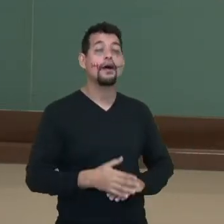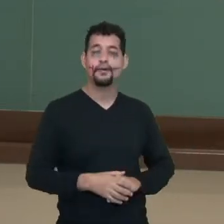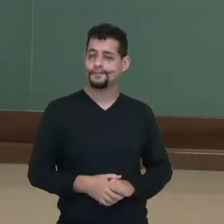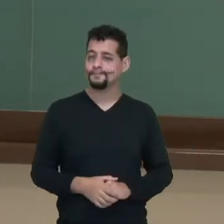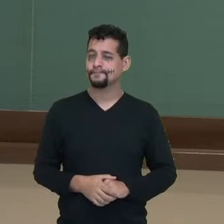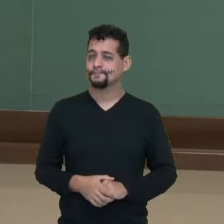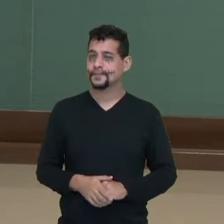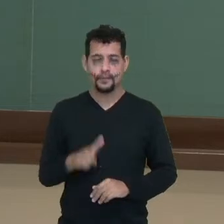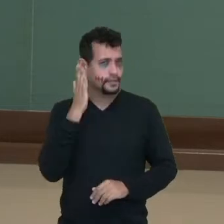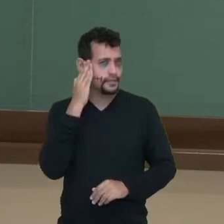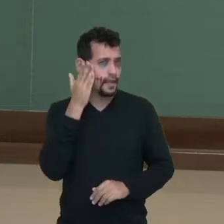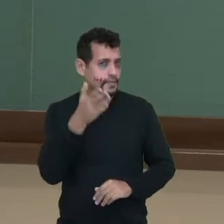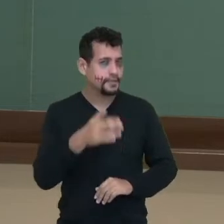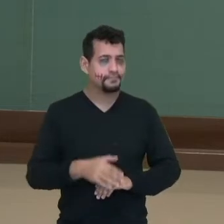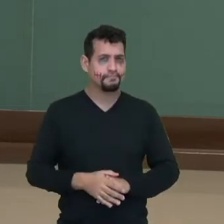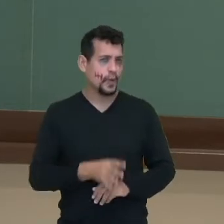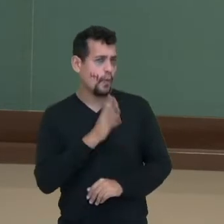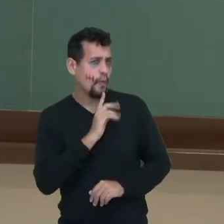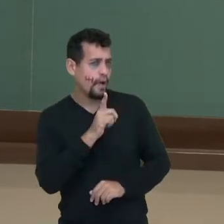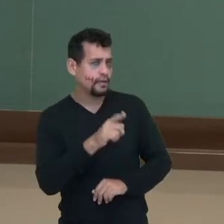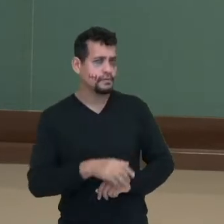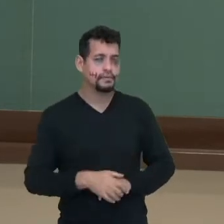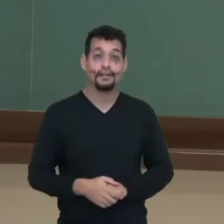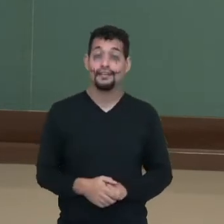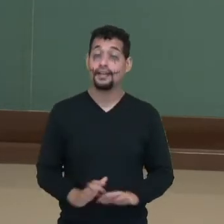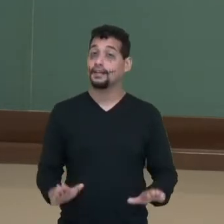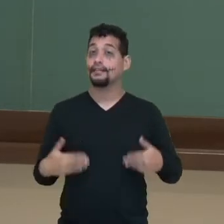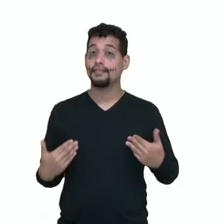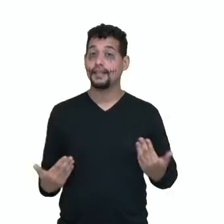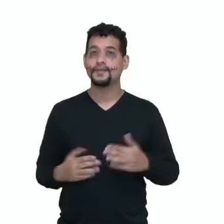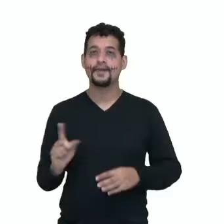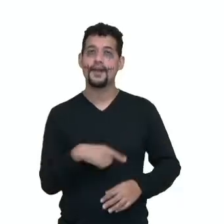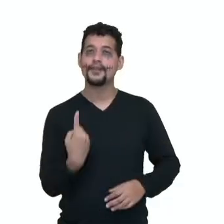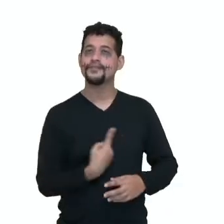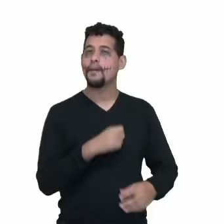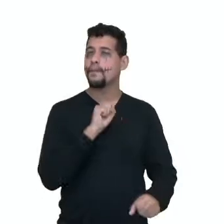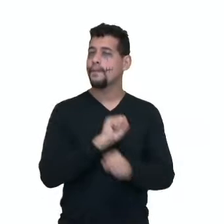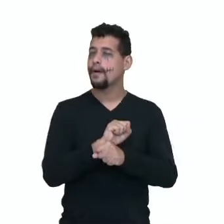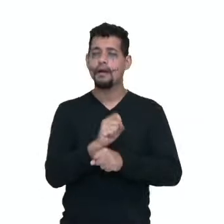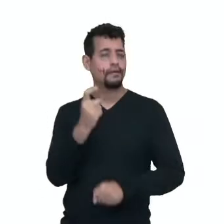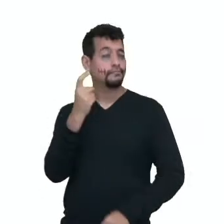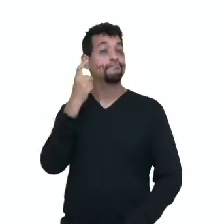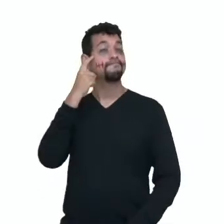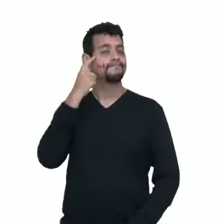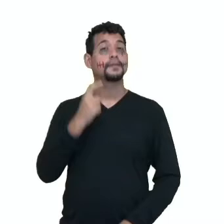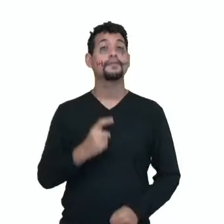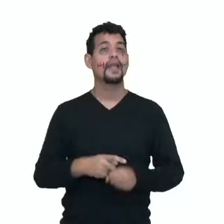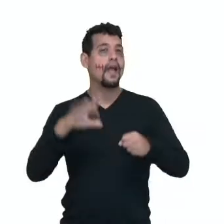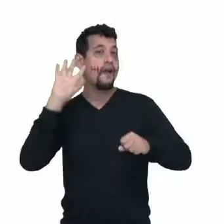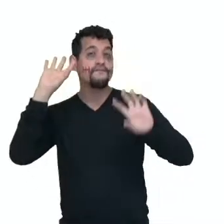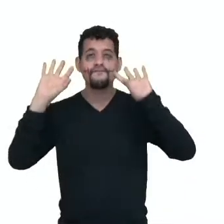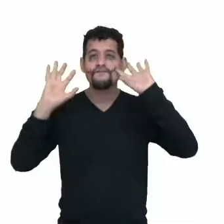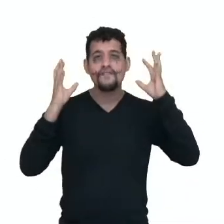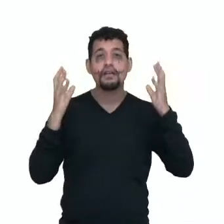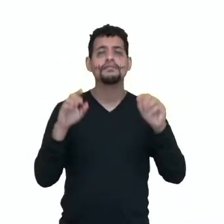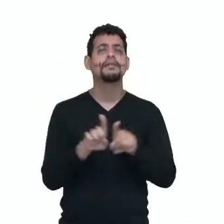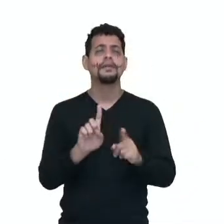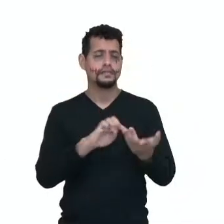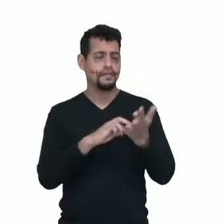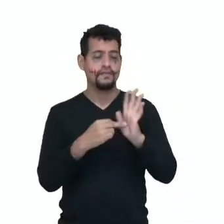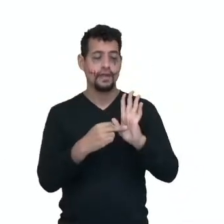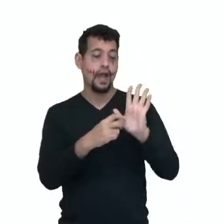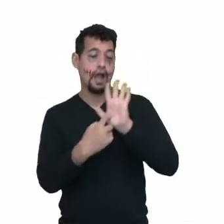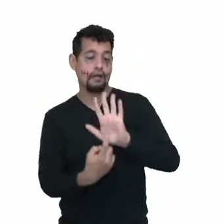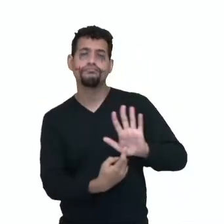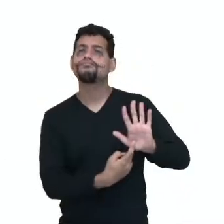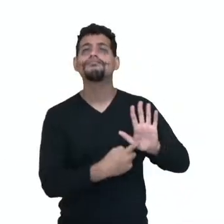vocês moram? Conhecem? Bueno, vamos a reflexionar. Las fiestas expresan la cultura de